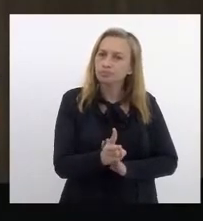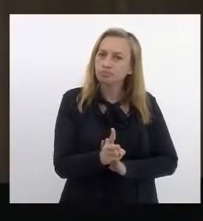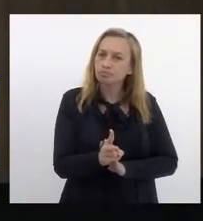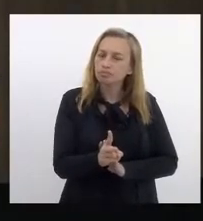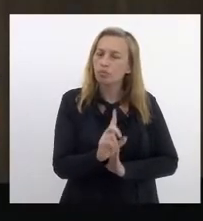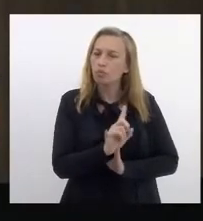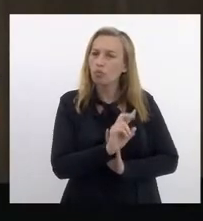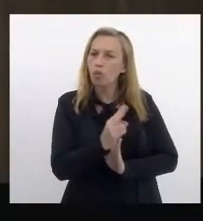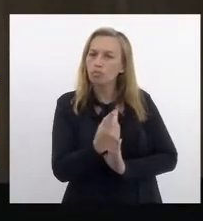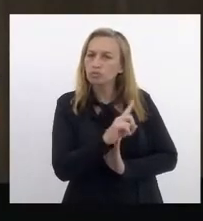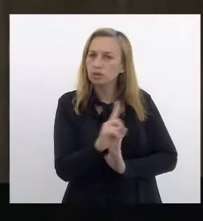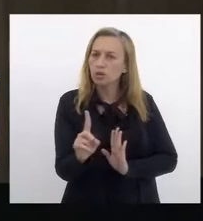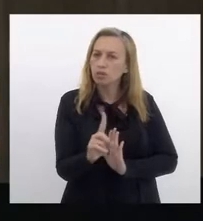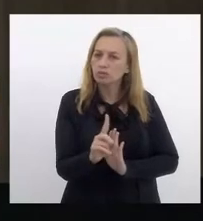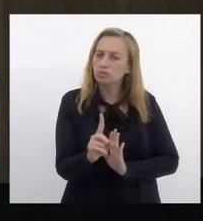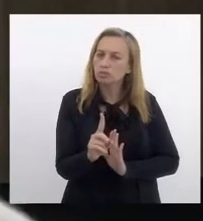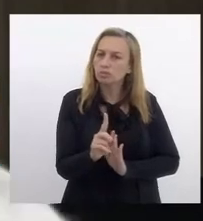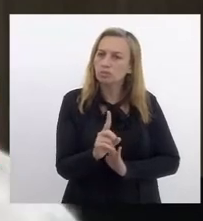ou não